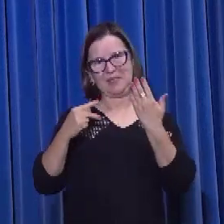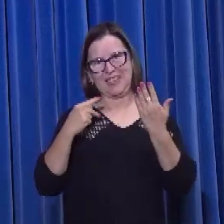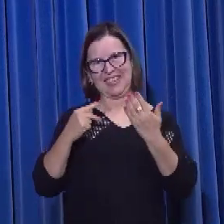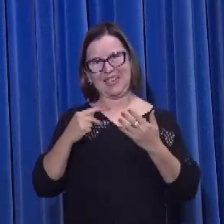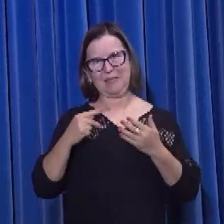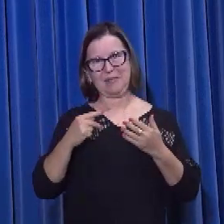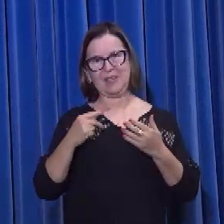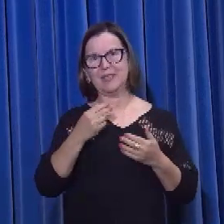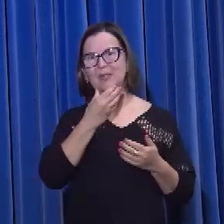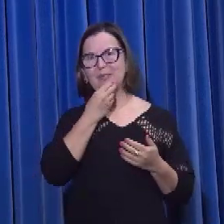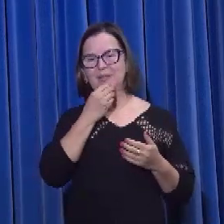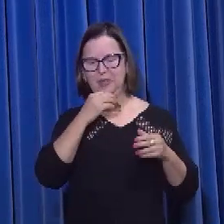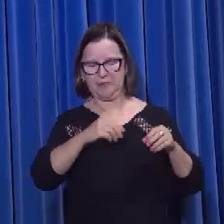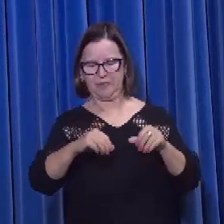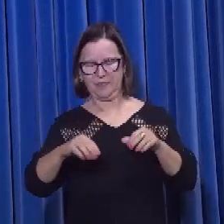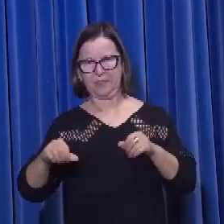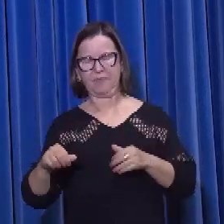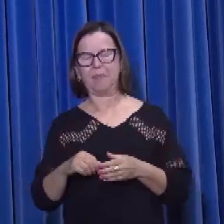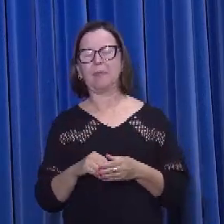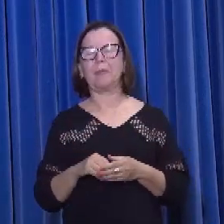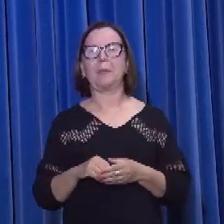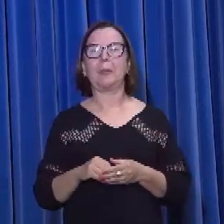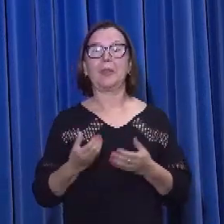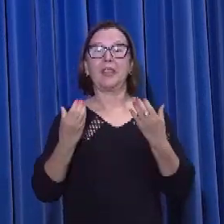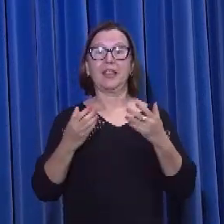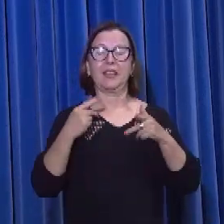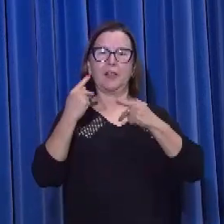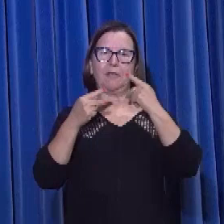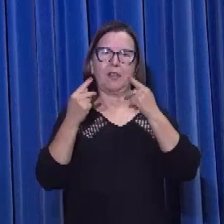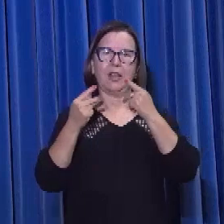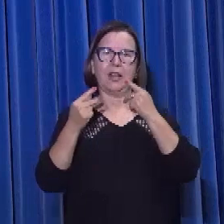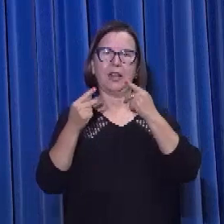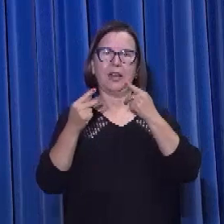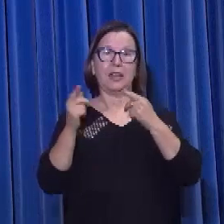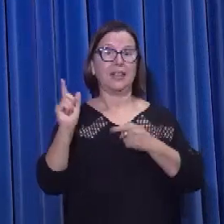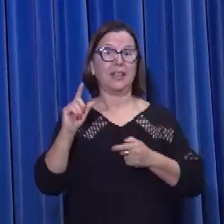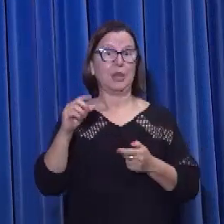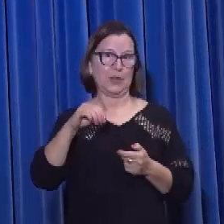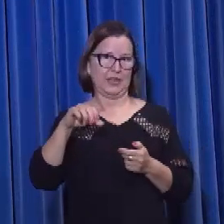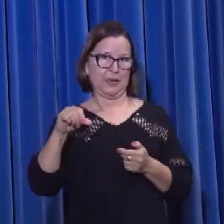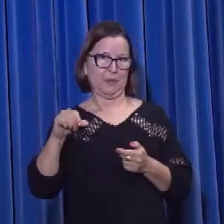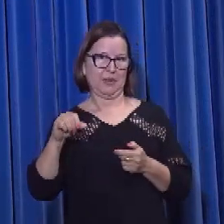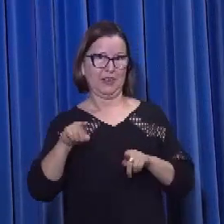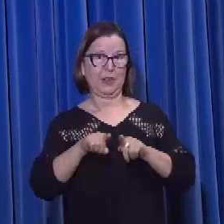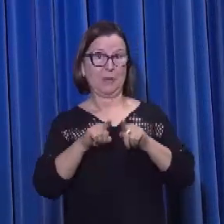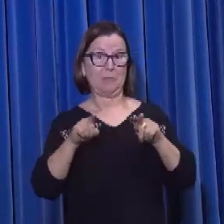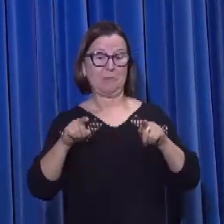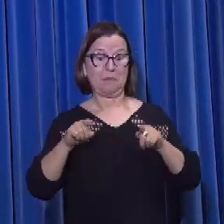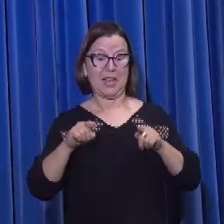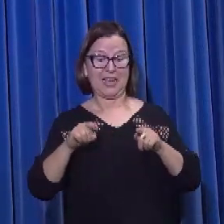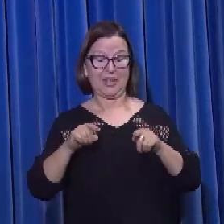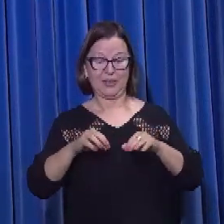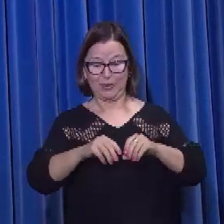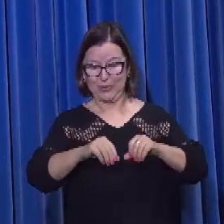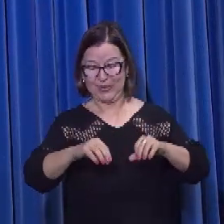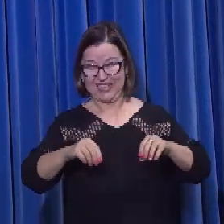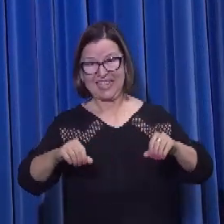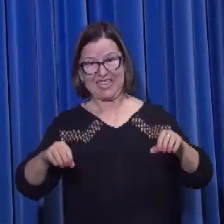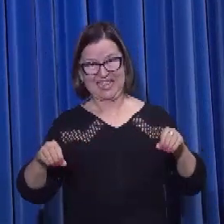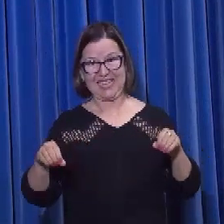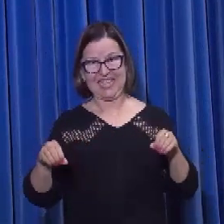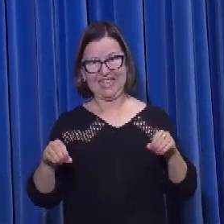dessa parábola. Não necessariamente falar da qualidade da semente, mas falar do terreno em que essas sementes foram